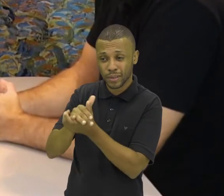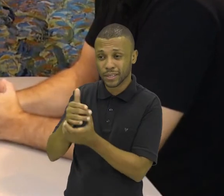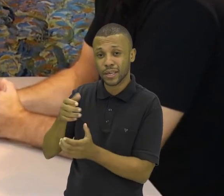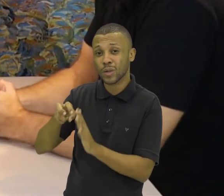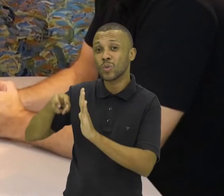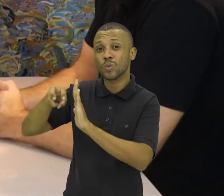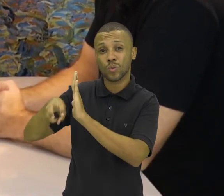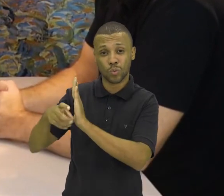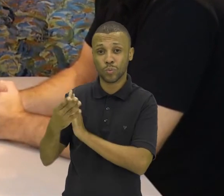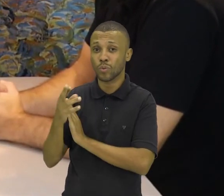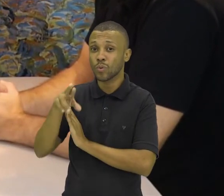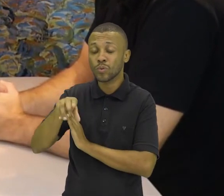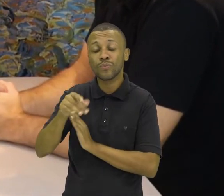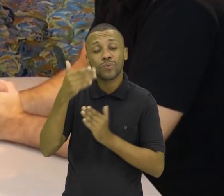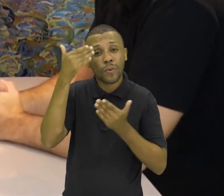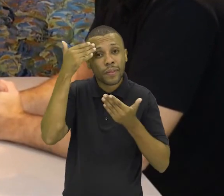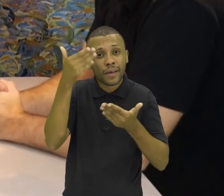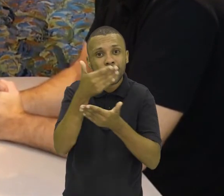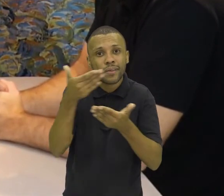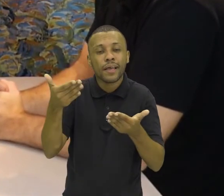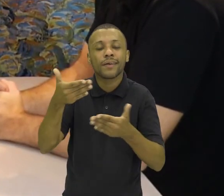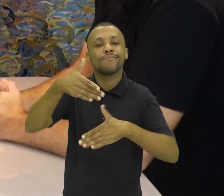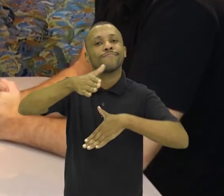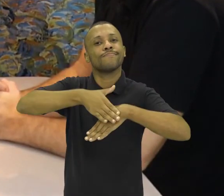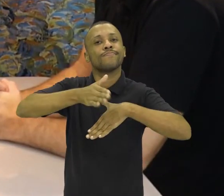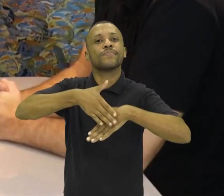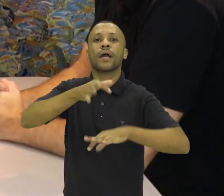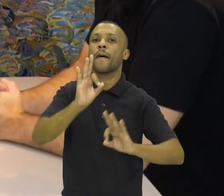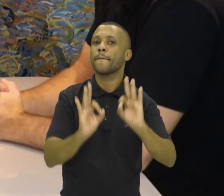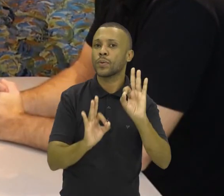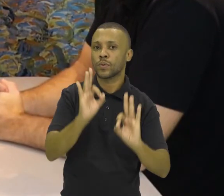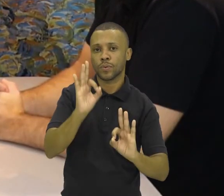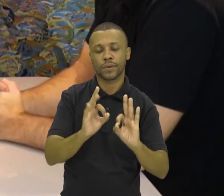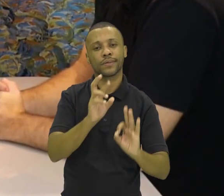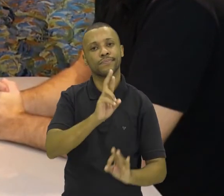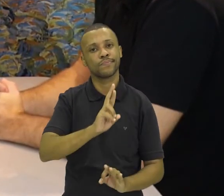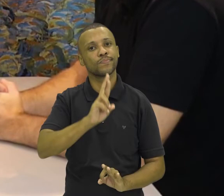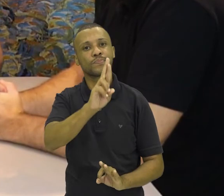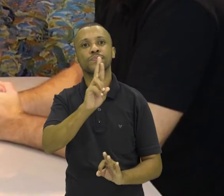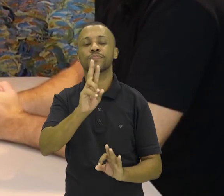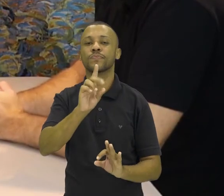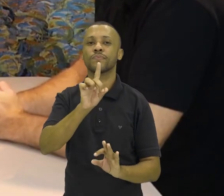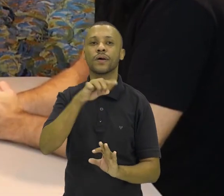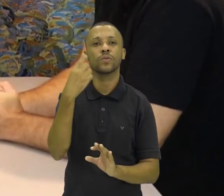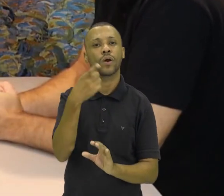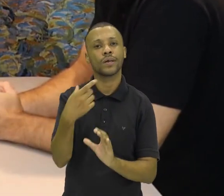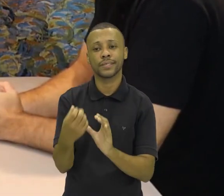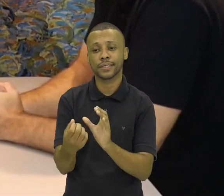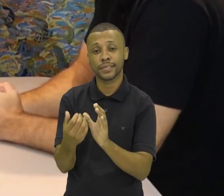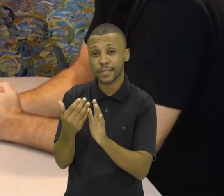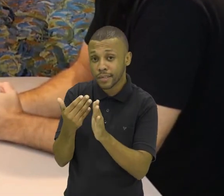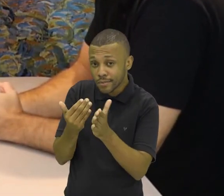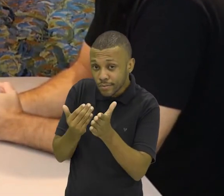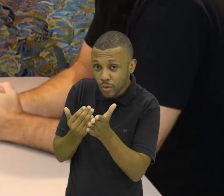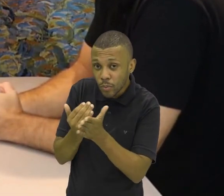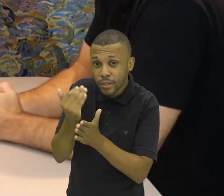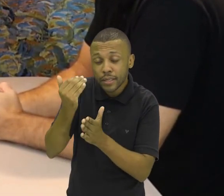Obrigado a todos vocês que estão aqui nos ajudando, ao pessoal que fez a preparação, tá? Para